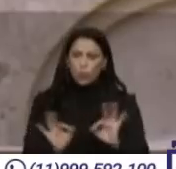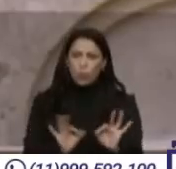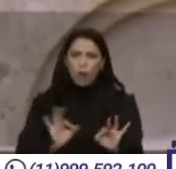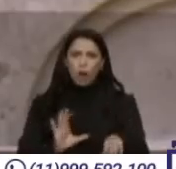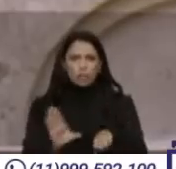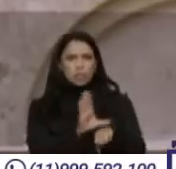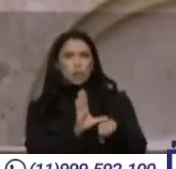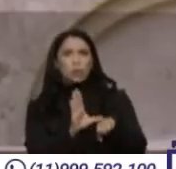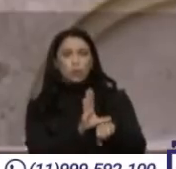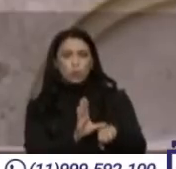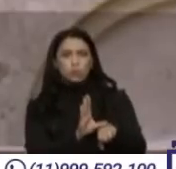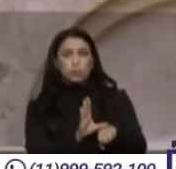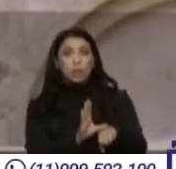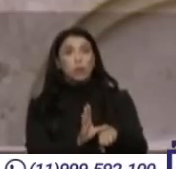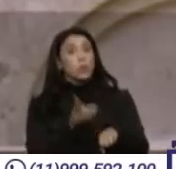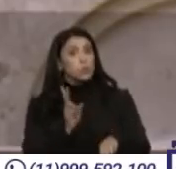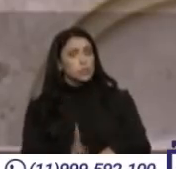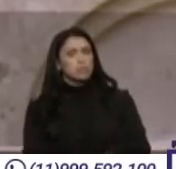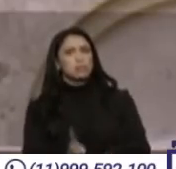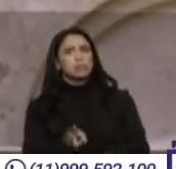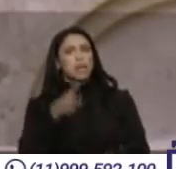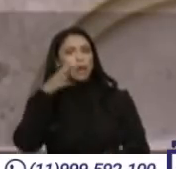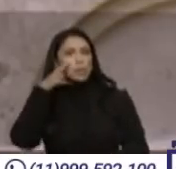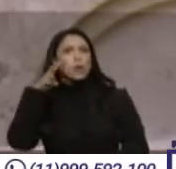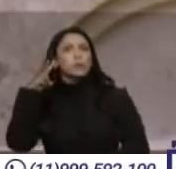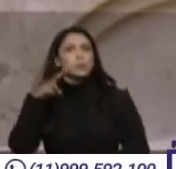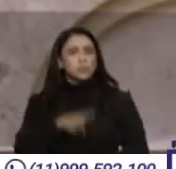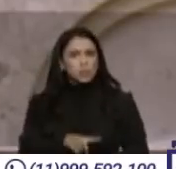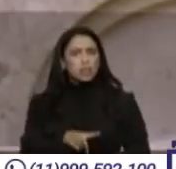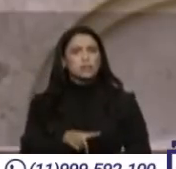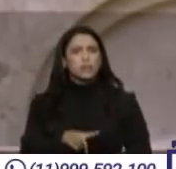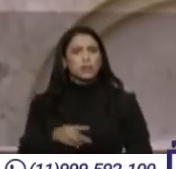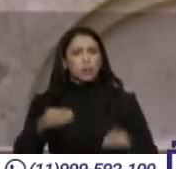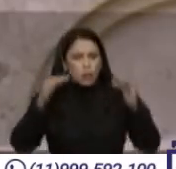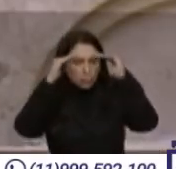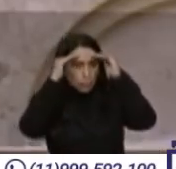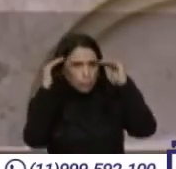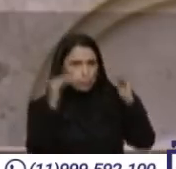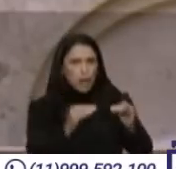constitucional, sempre com observância ao devido processo legal,